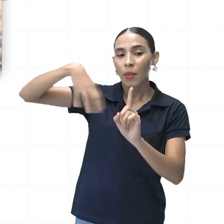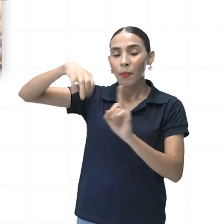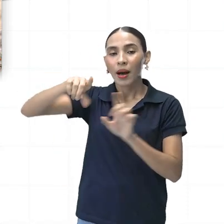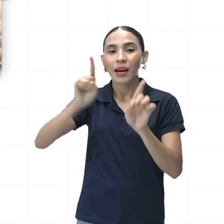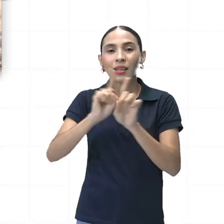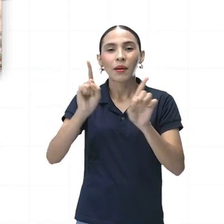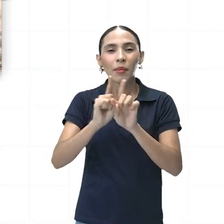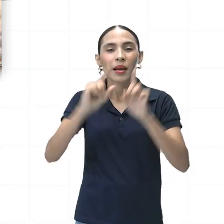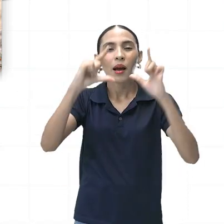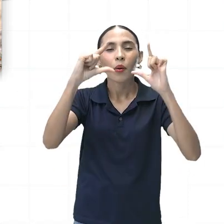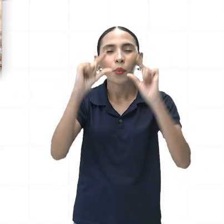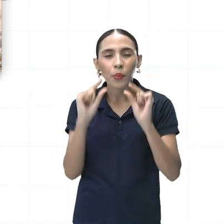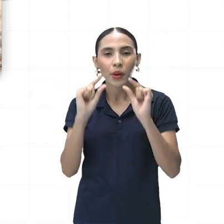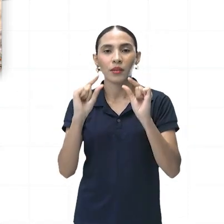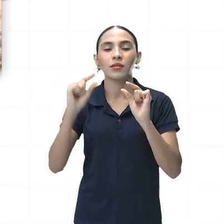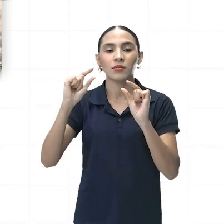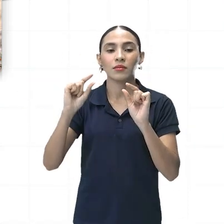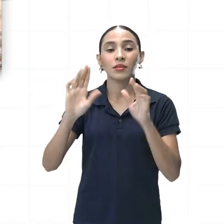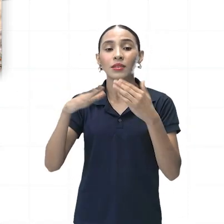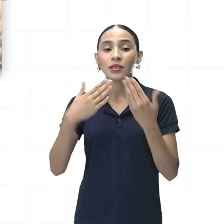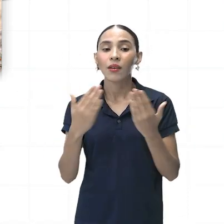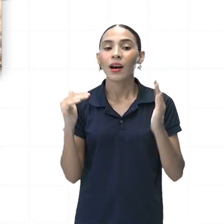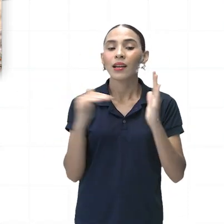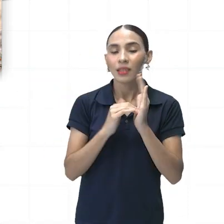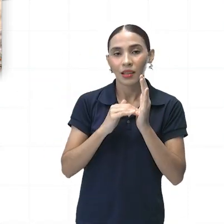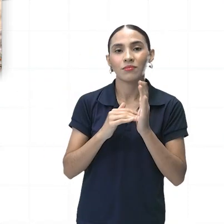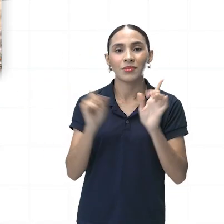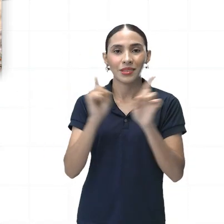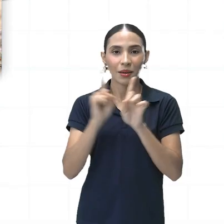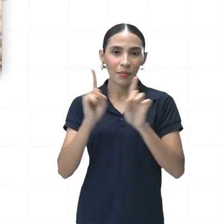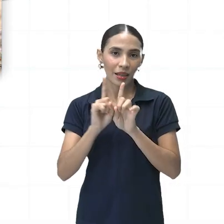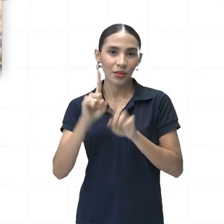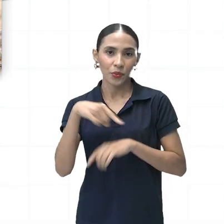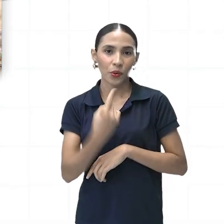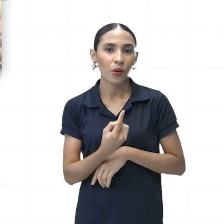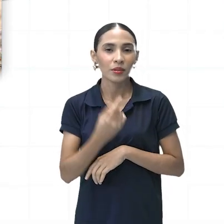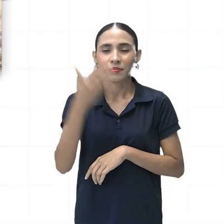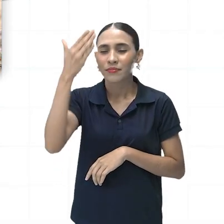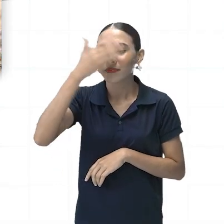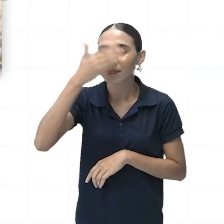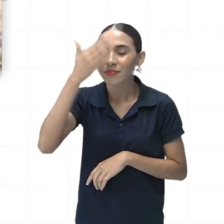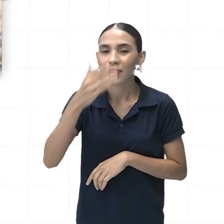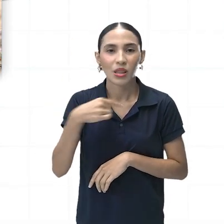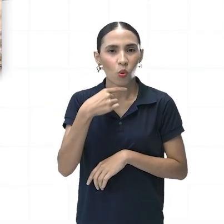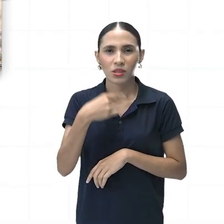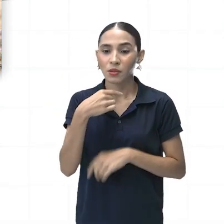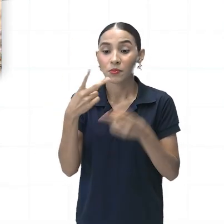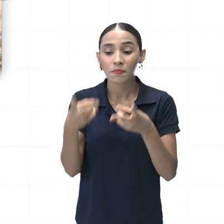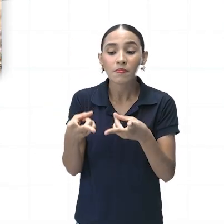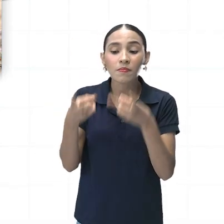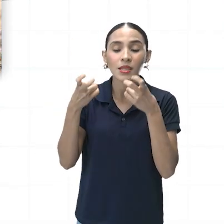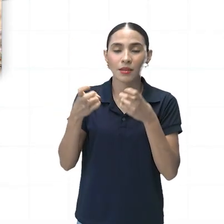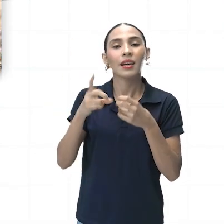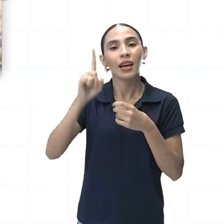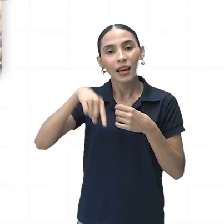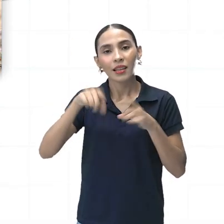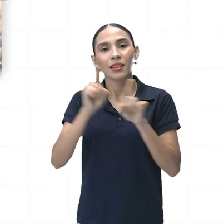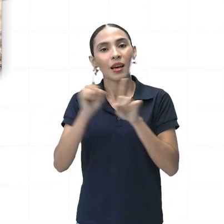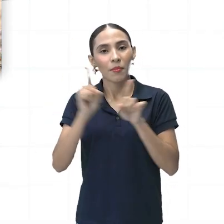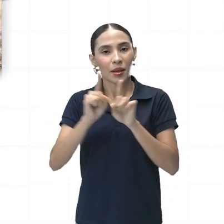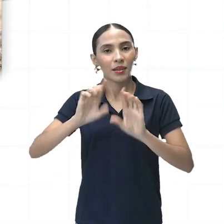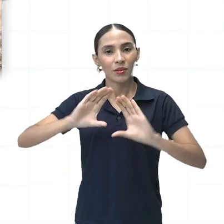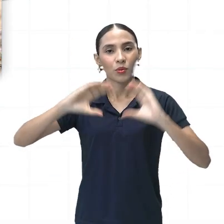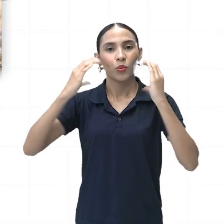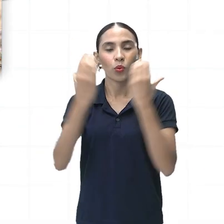os micro-organismos. Então, até mesmo aqueles que nós não conseguimos ver a olho nu fazem parte